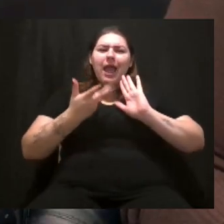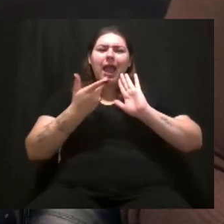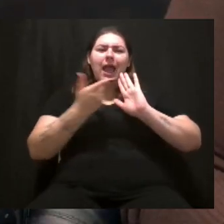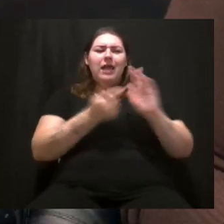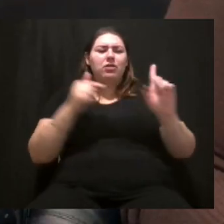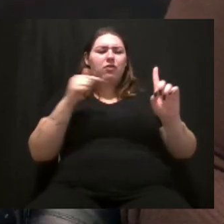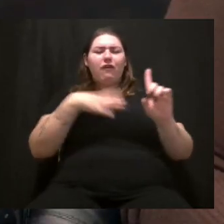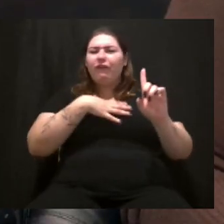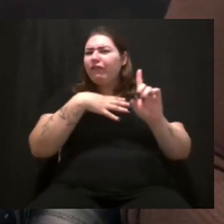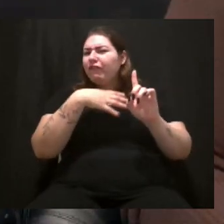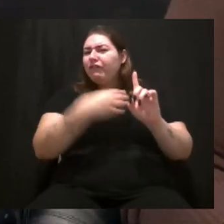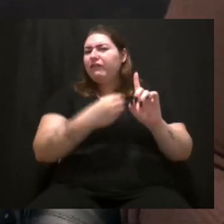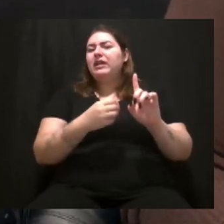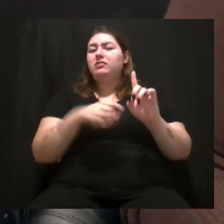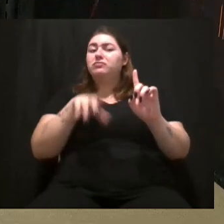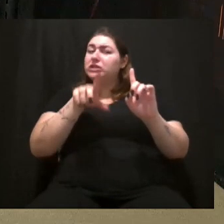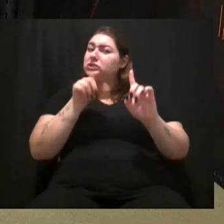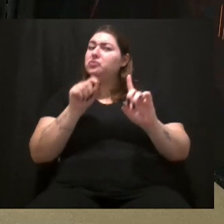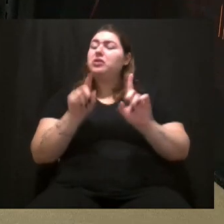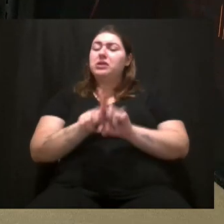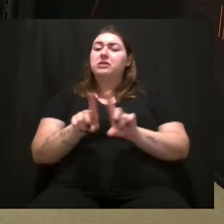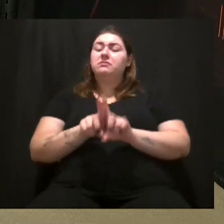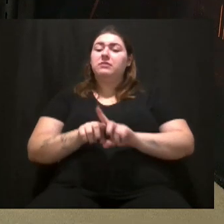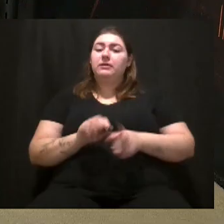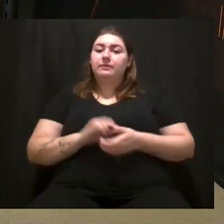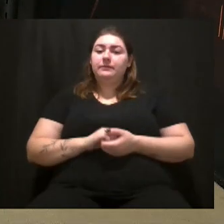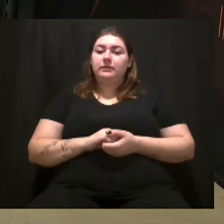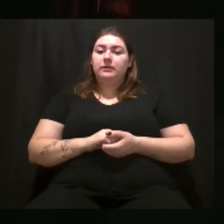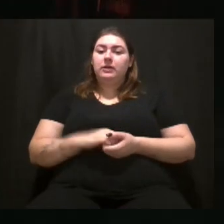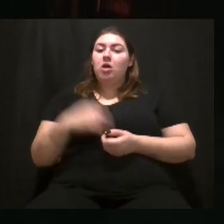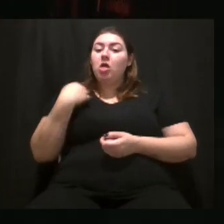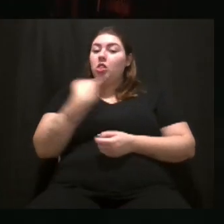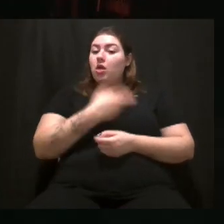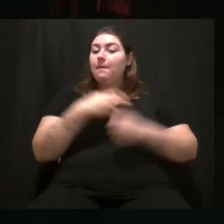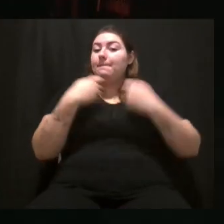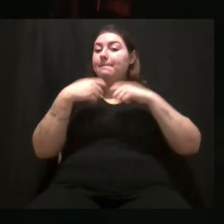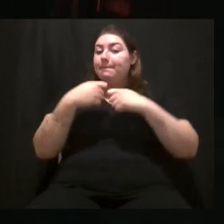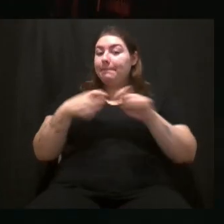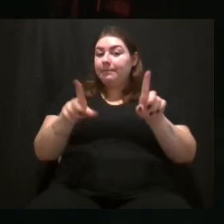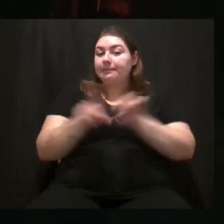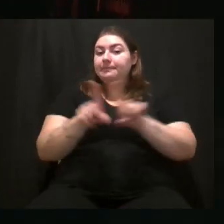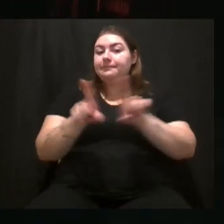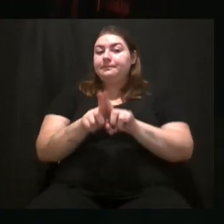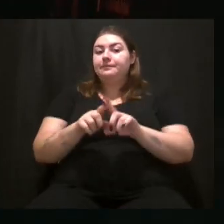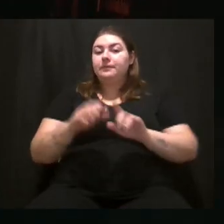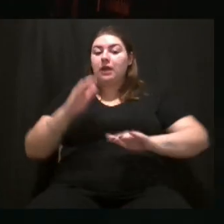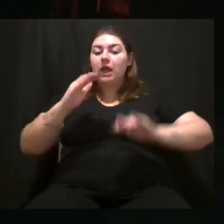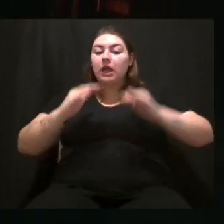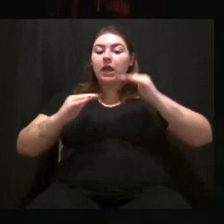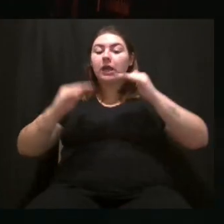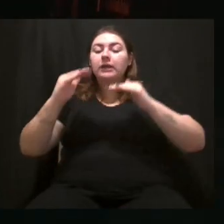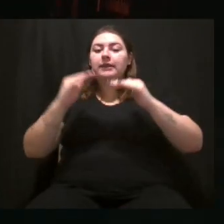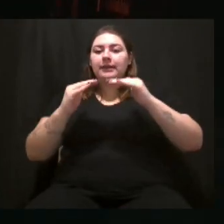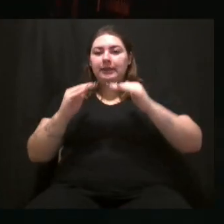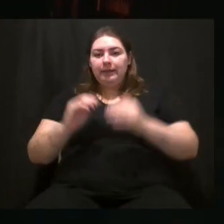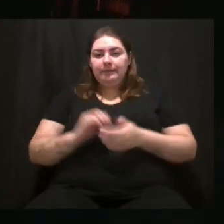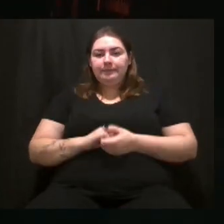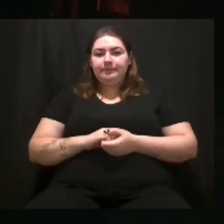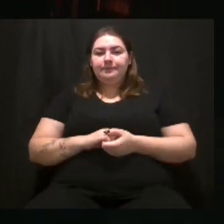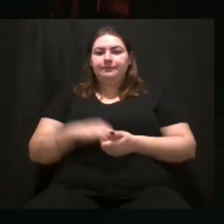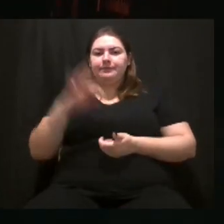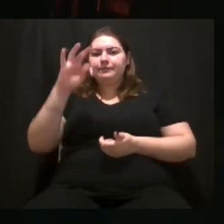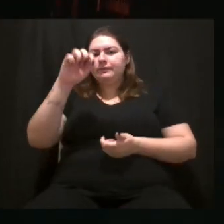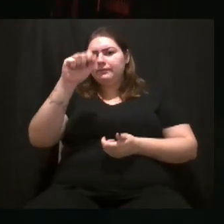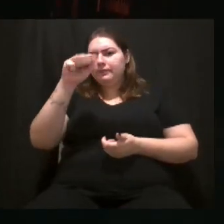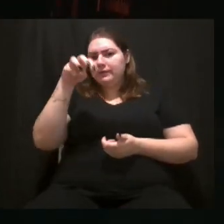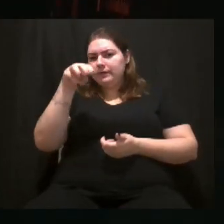dentro do equilíbrio. A gente precisa mesmo, né, manter esse equilíbrio. Mas, Tâmara, tem uma tendência,